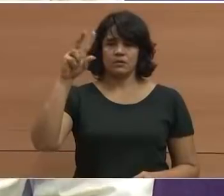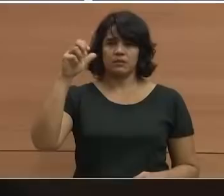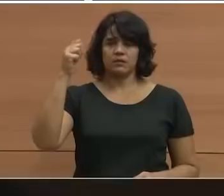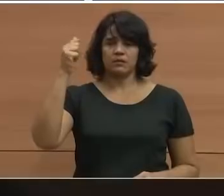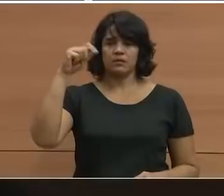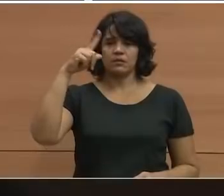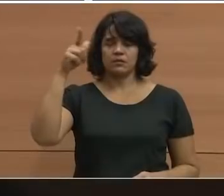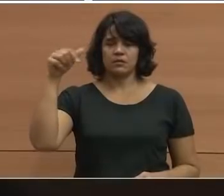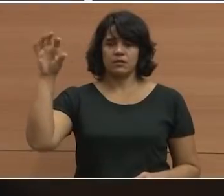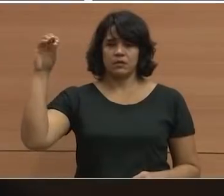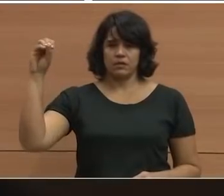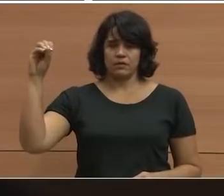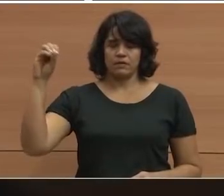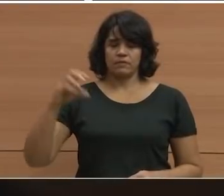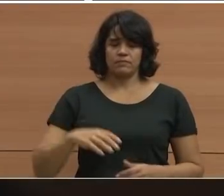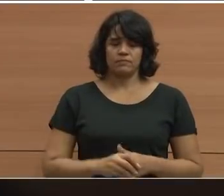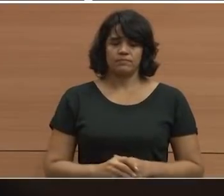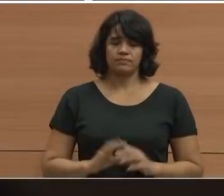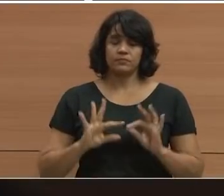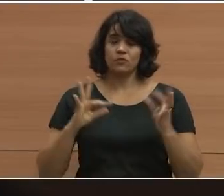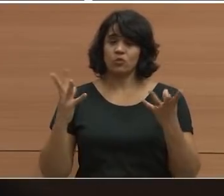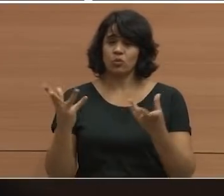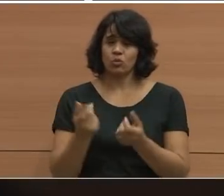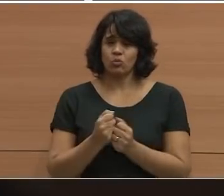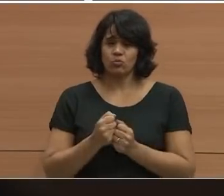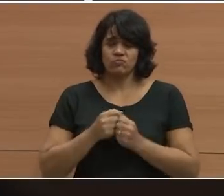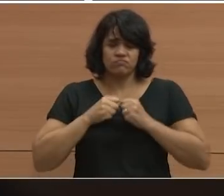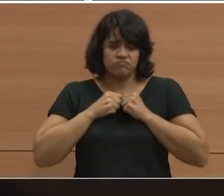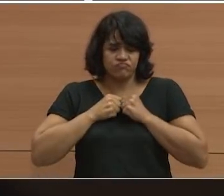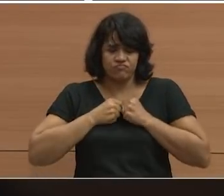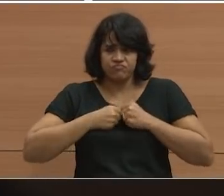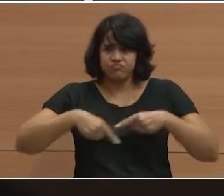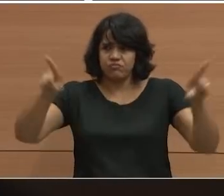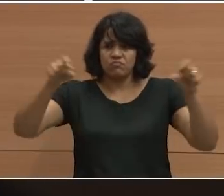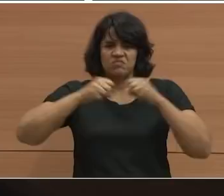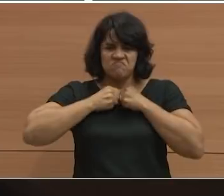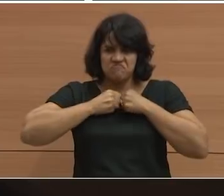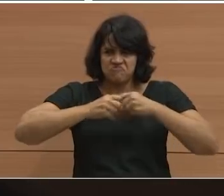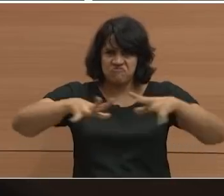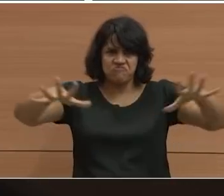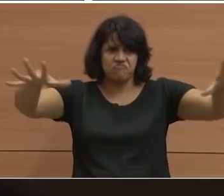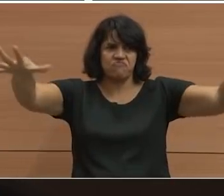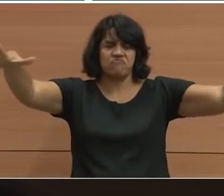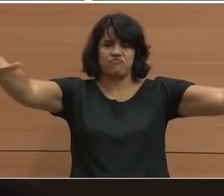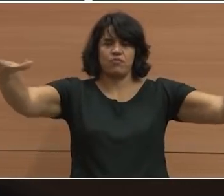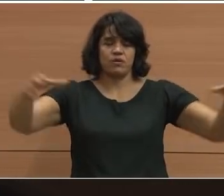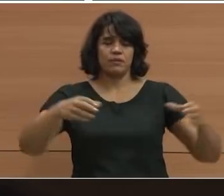foram dispersos pelas regiões da Judéia e Samaria.